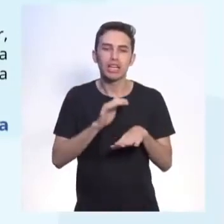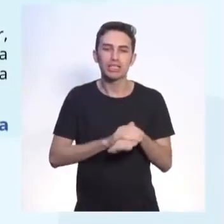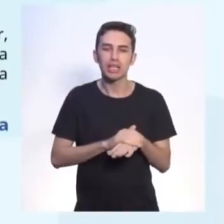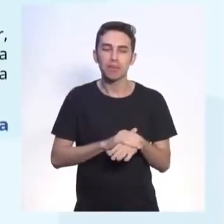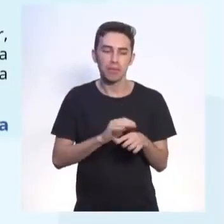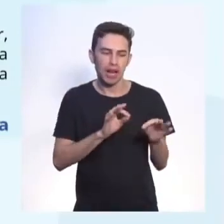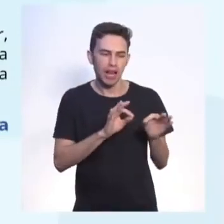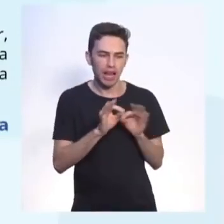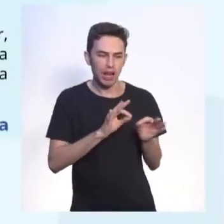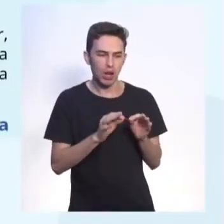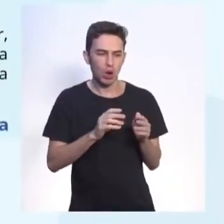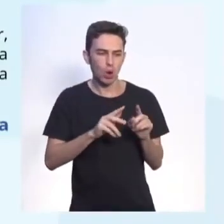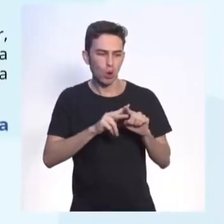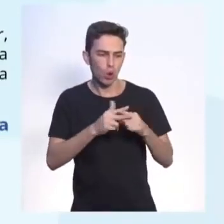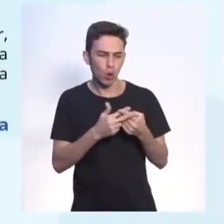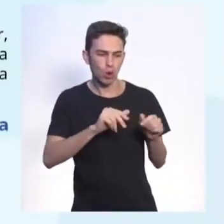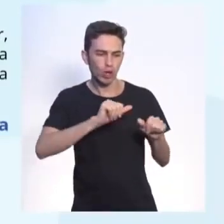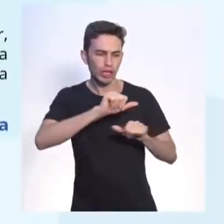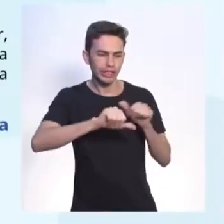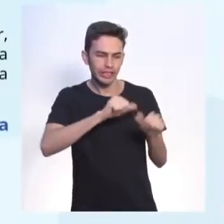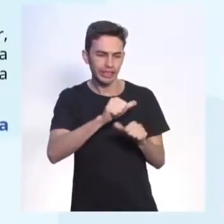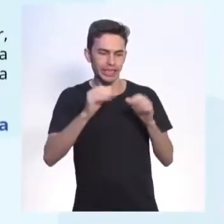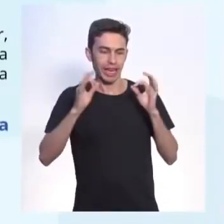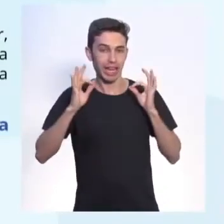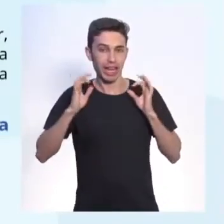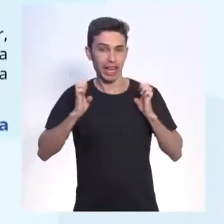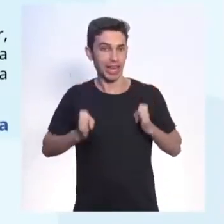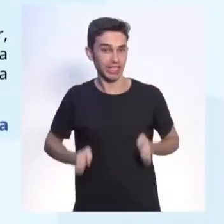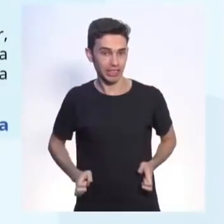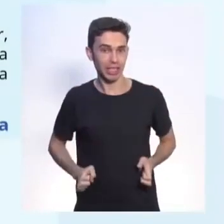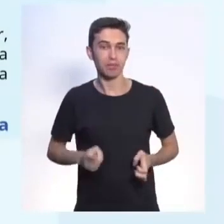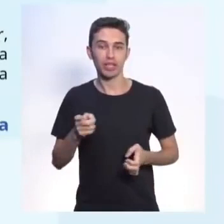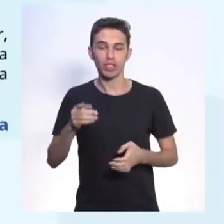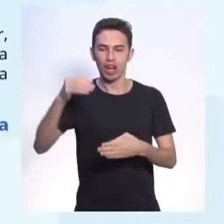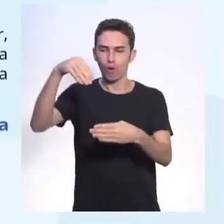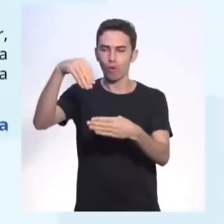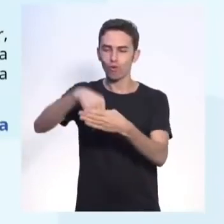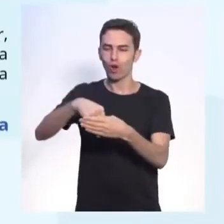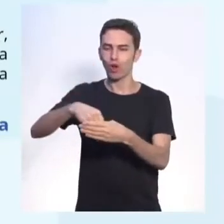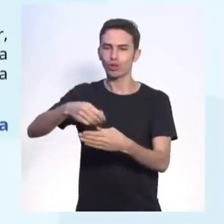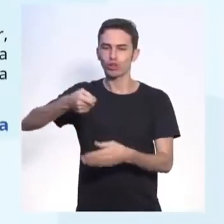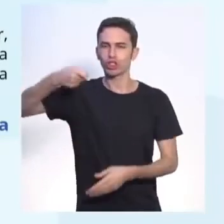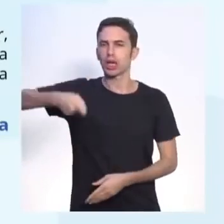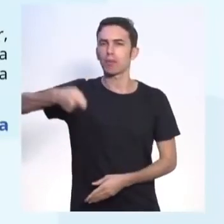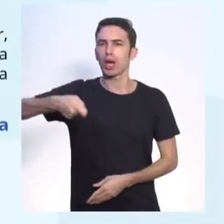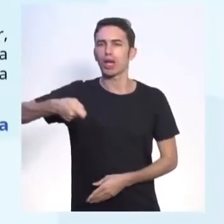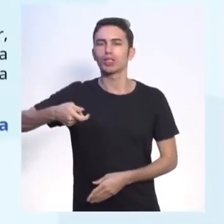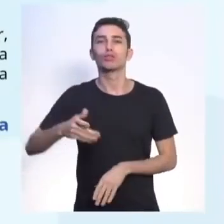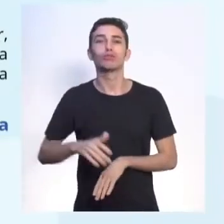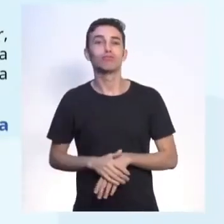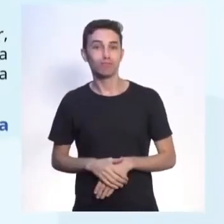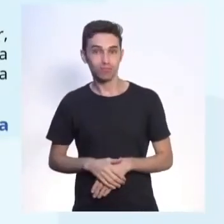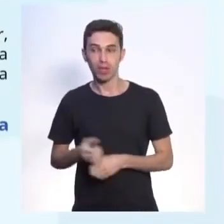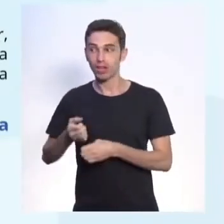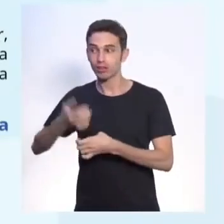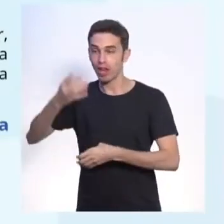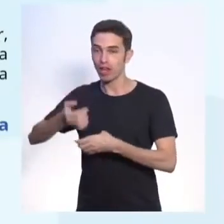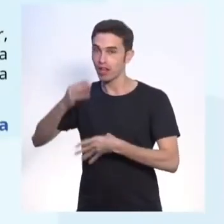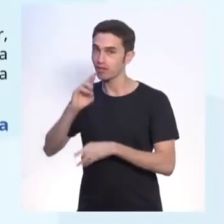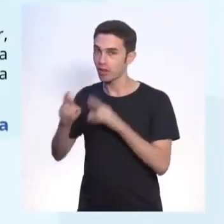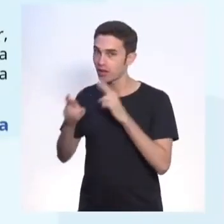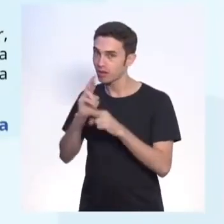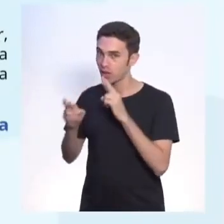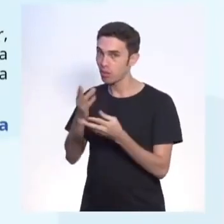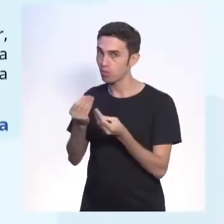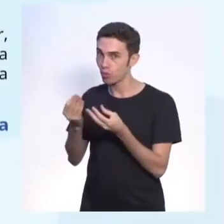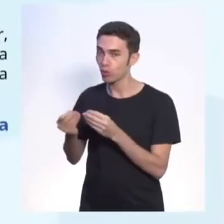corrigir eticamente esse problema do voto de cabresto? Bomba o chat aí com as suas